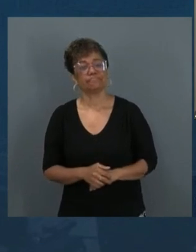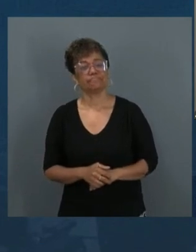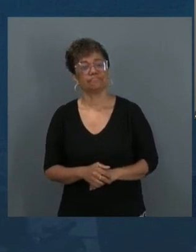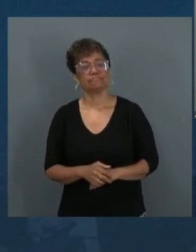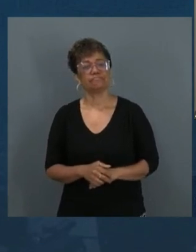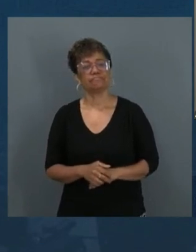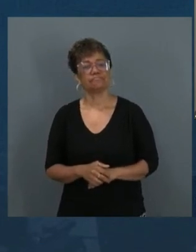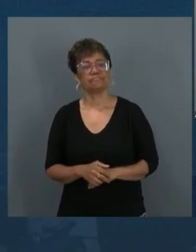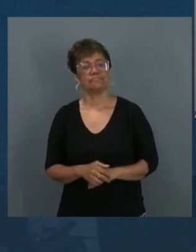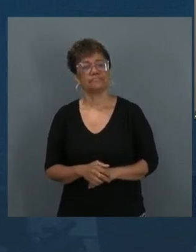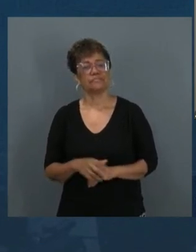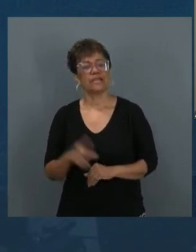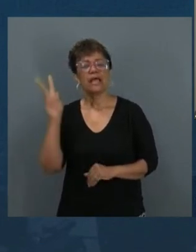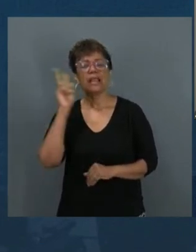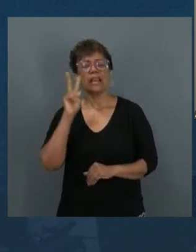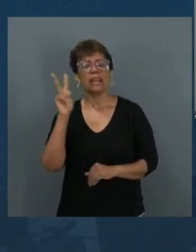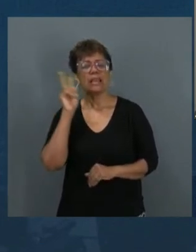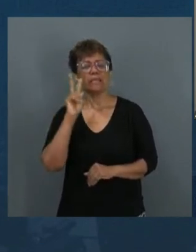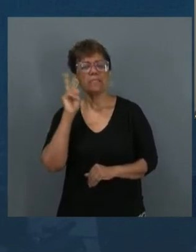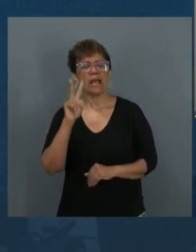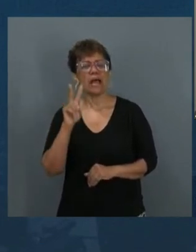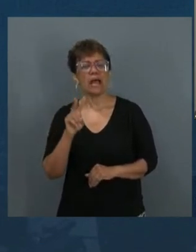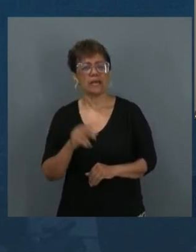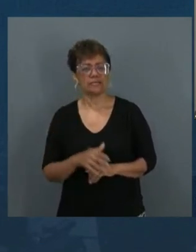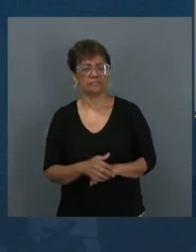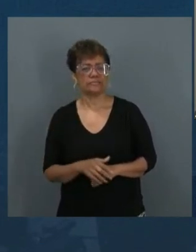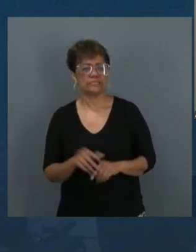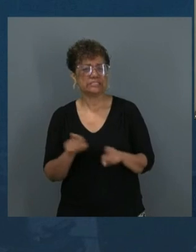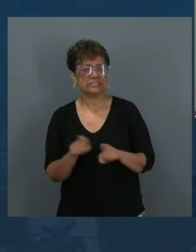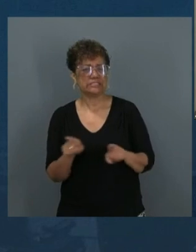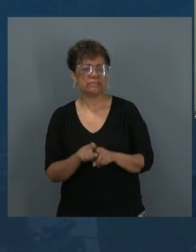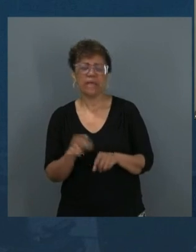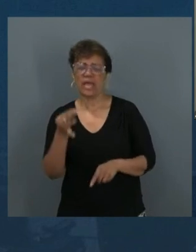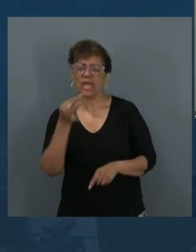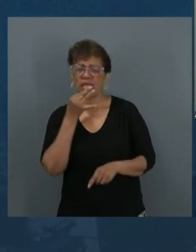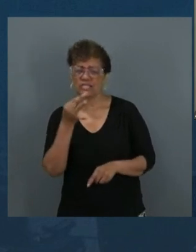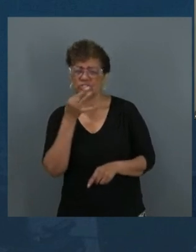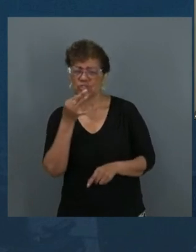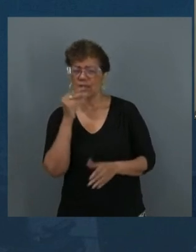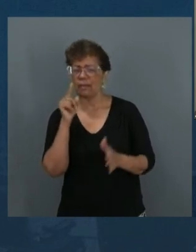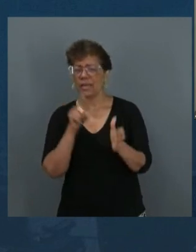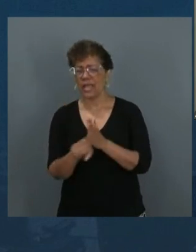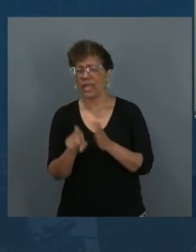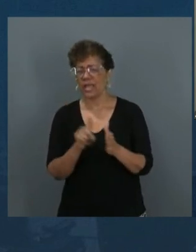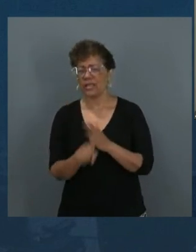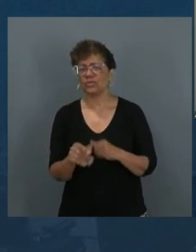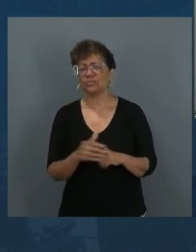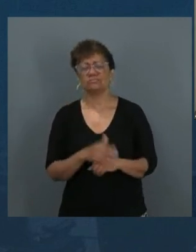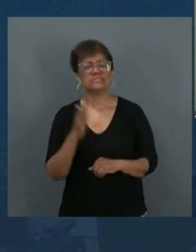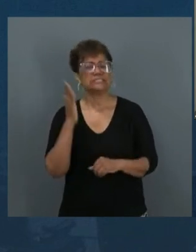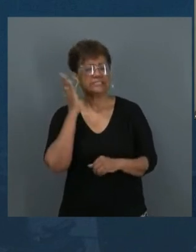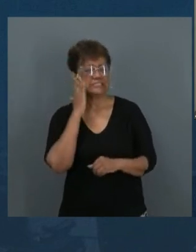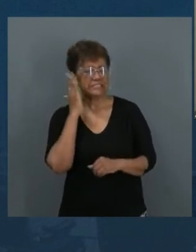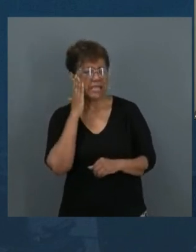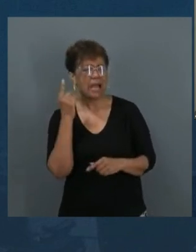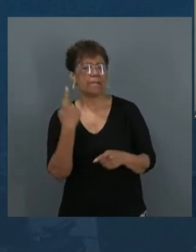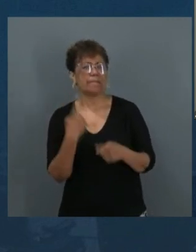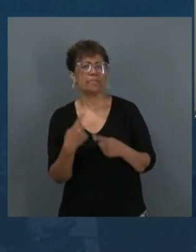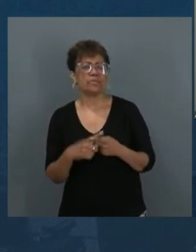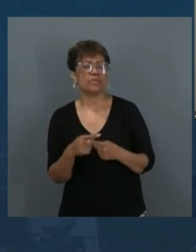lembrar uma coisa, fazer até um questionamento, que talvez eu saiba por que chegou a esse